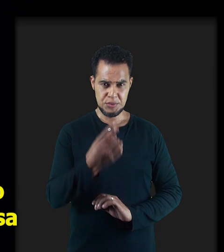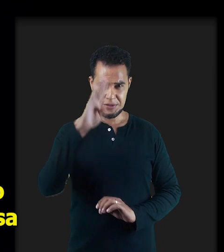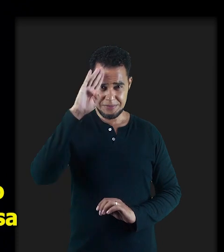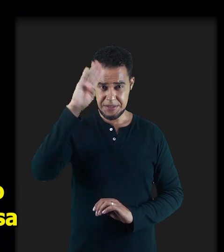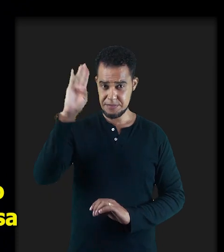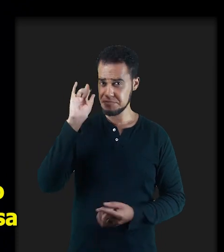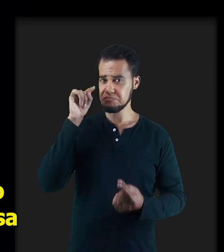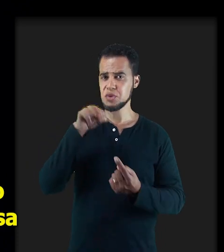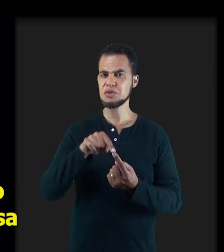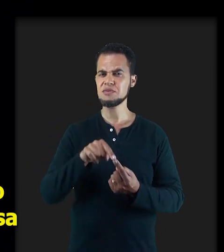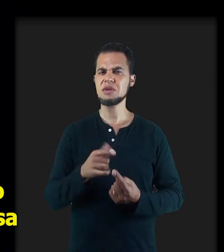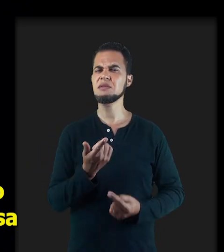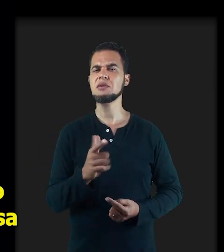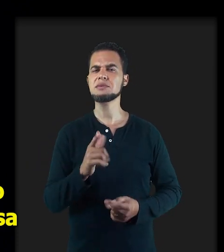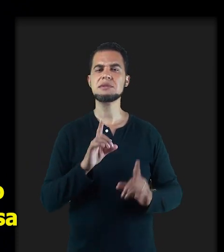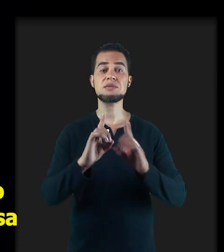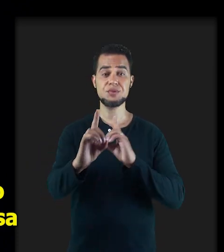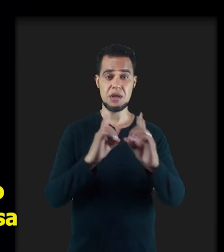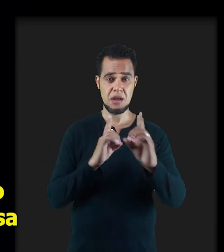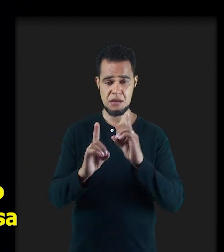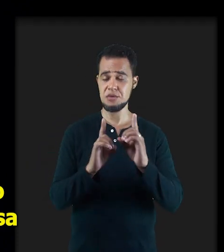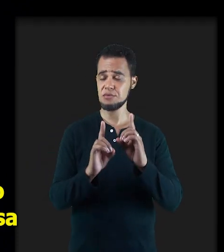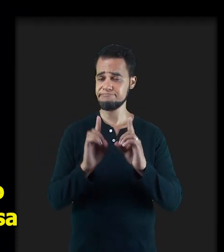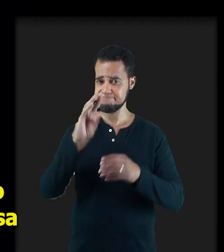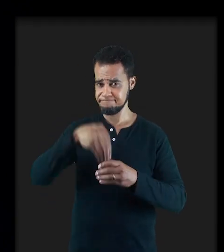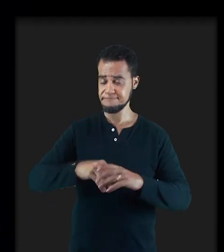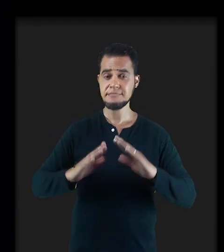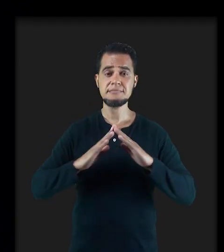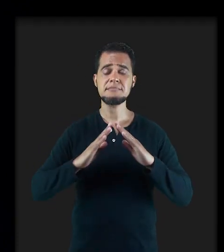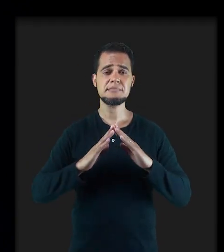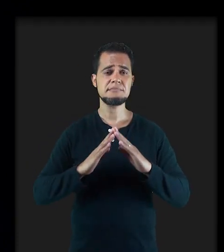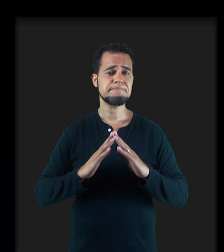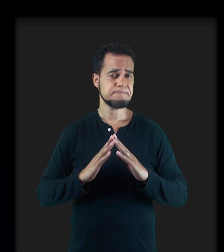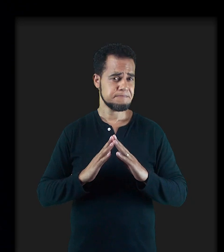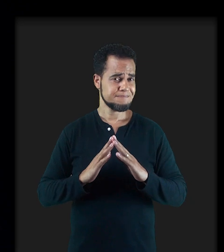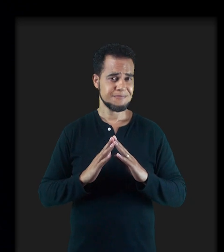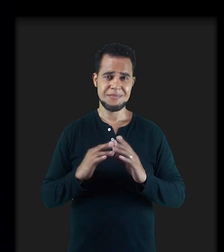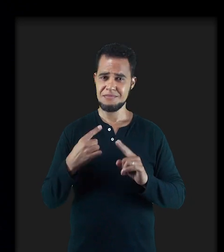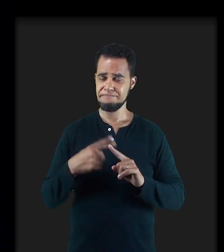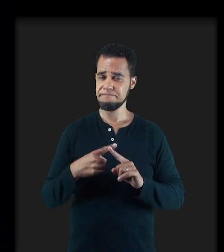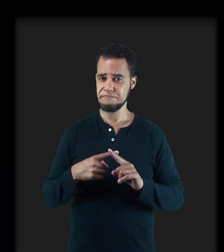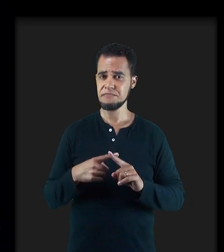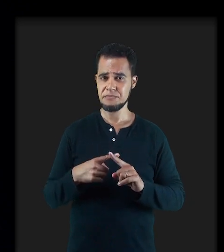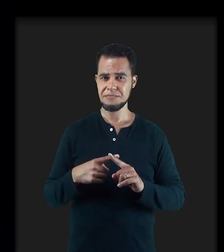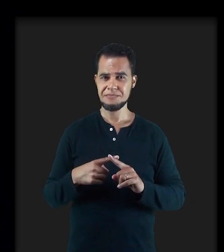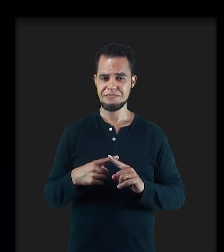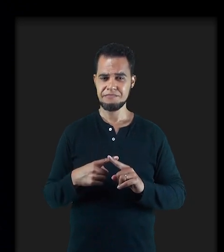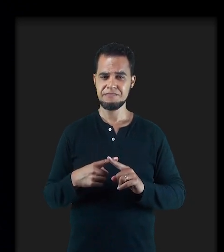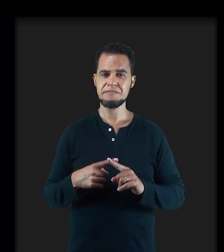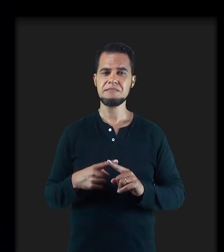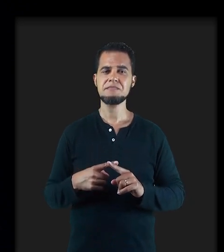Um dos principais motivos de não ter tido esse diálogo dentro da minha casa foi da minha